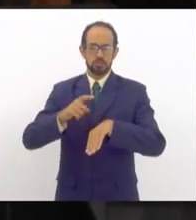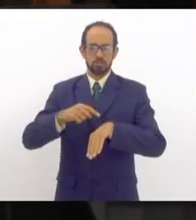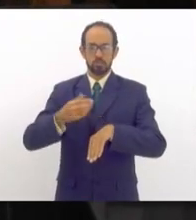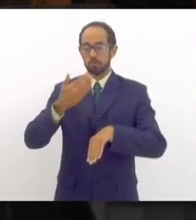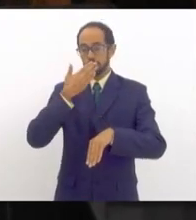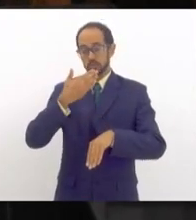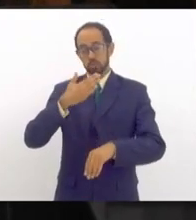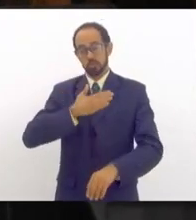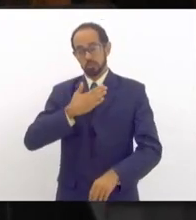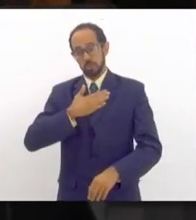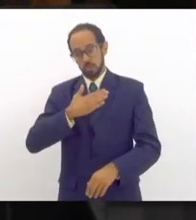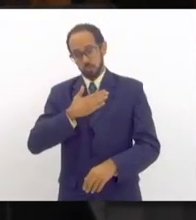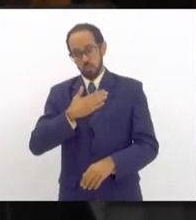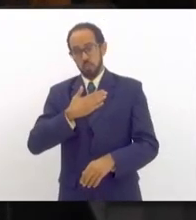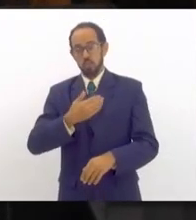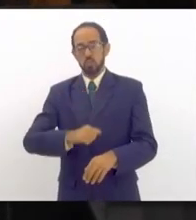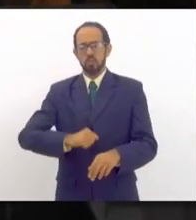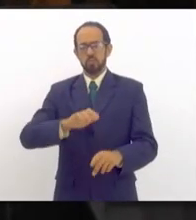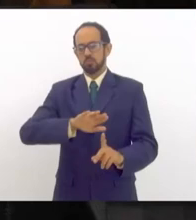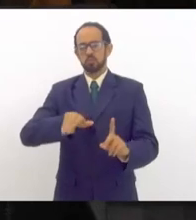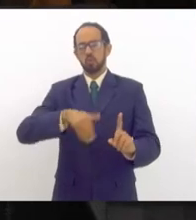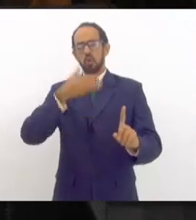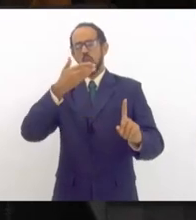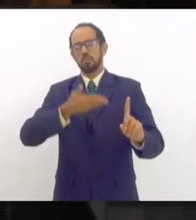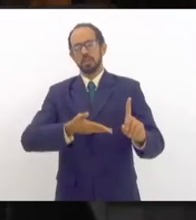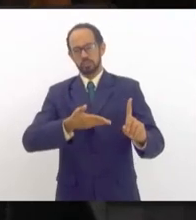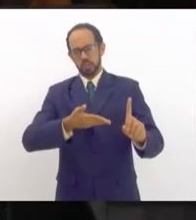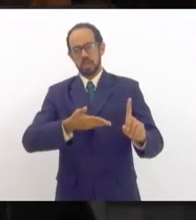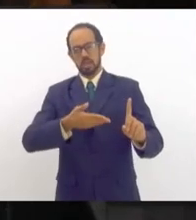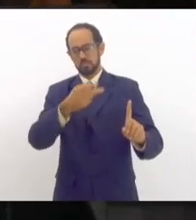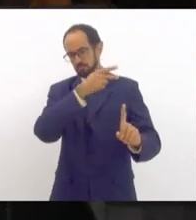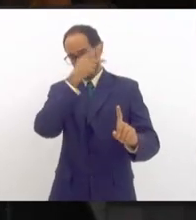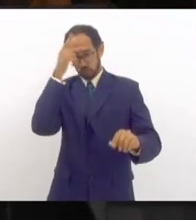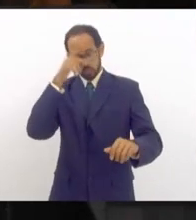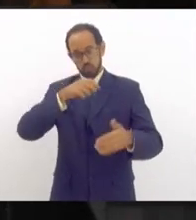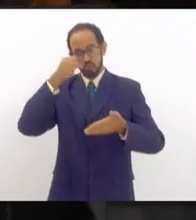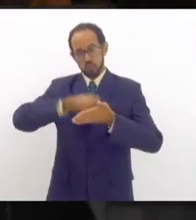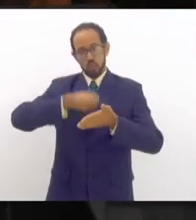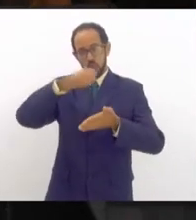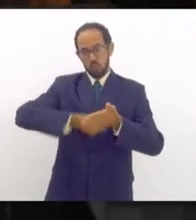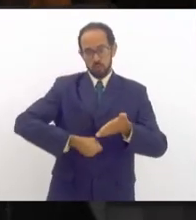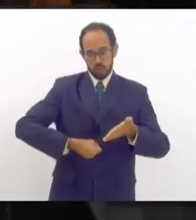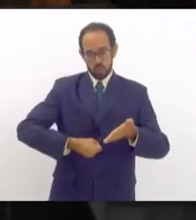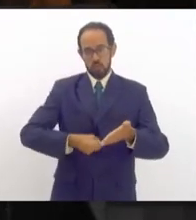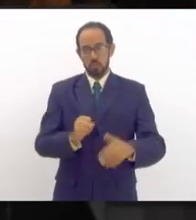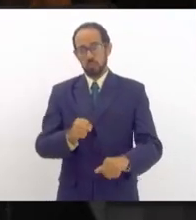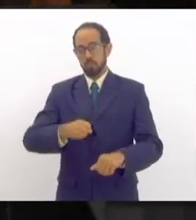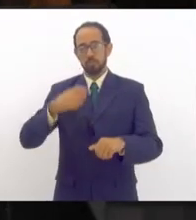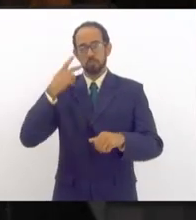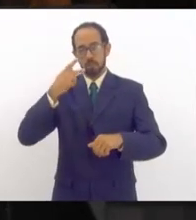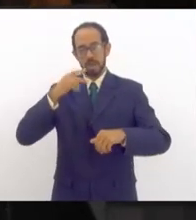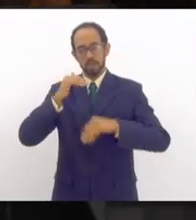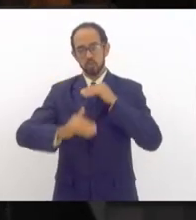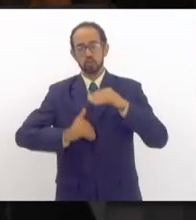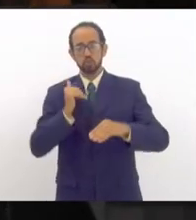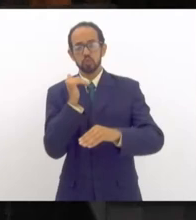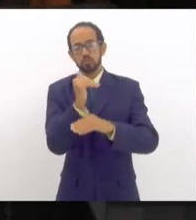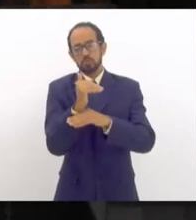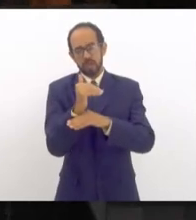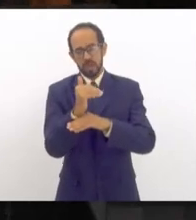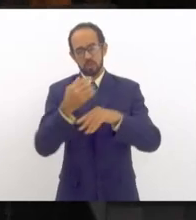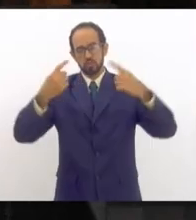solicitação vamos homenagear as pessoas que lutam para superar os